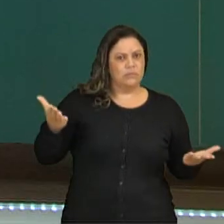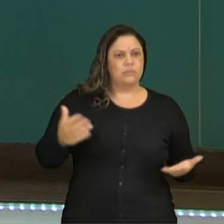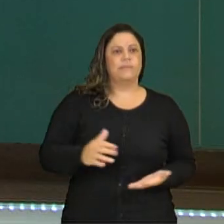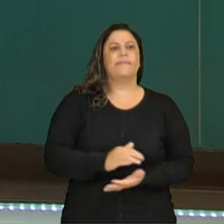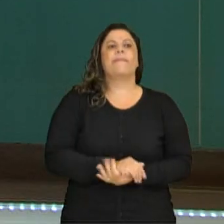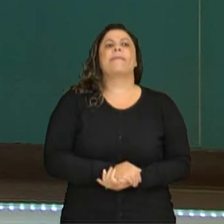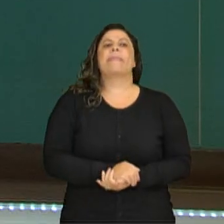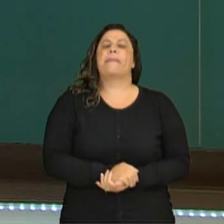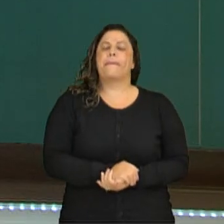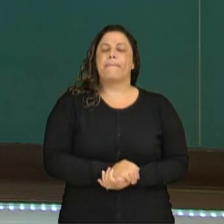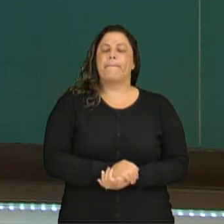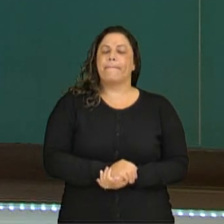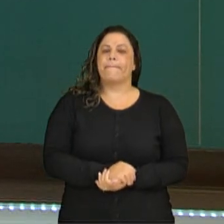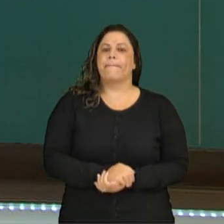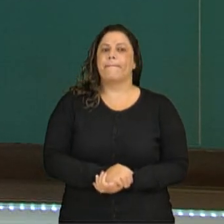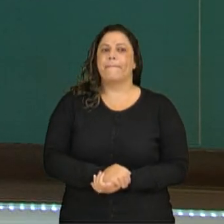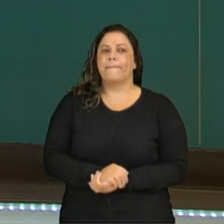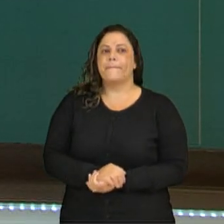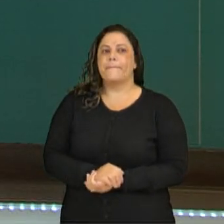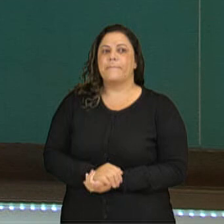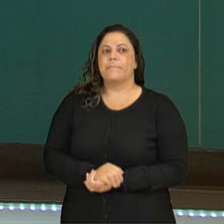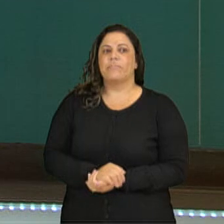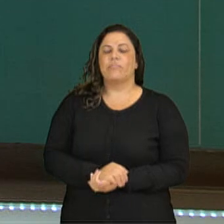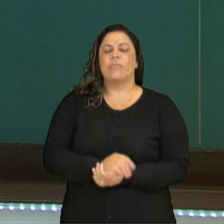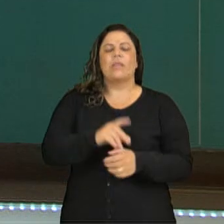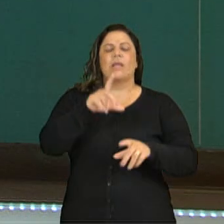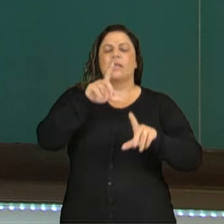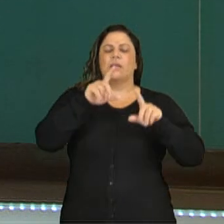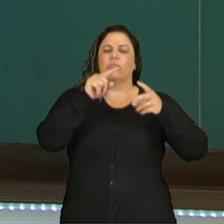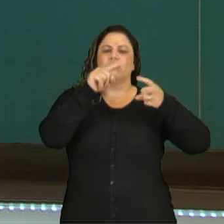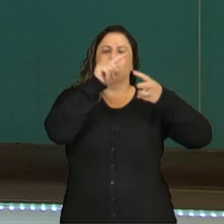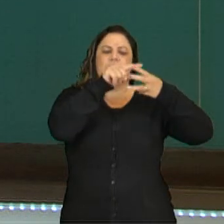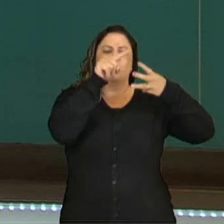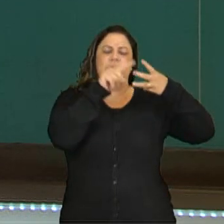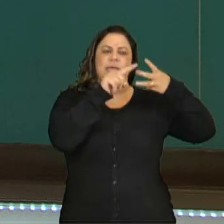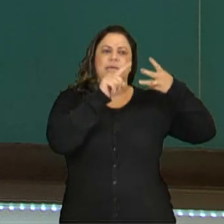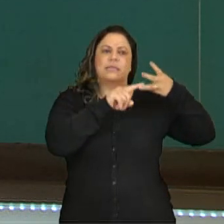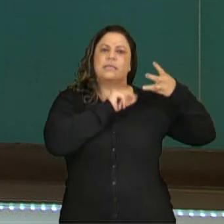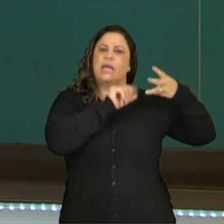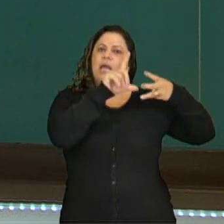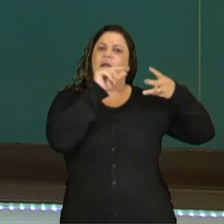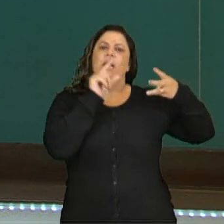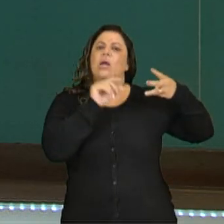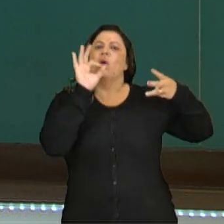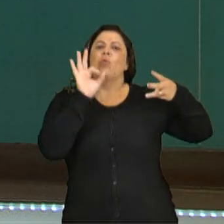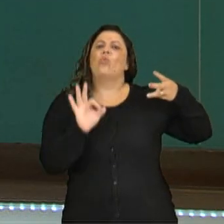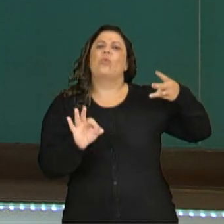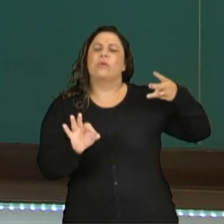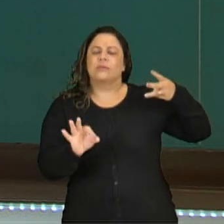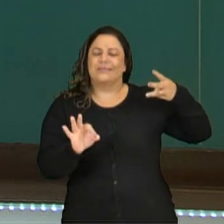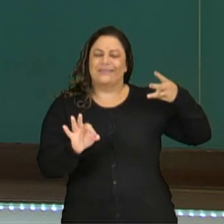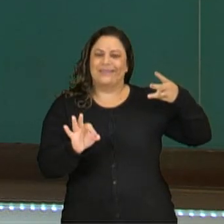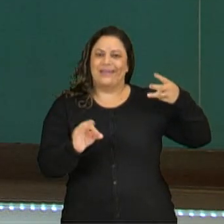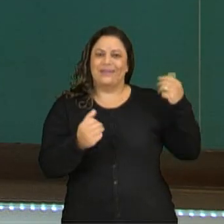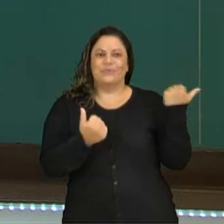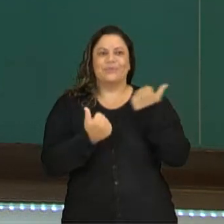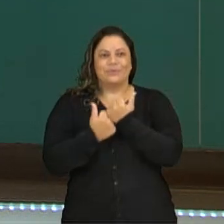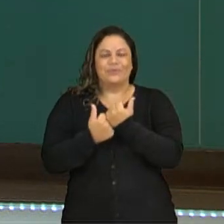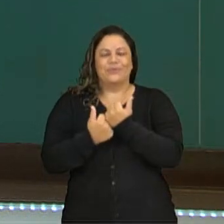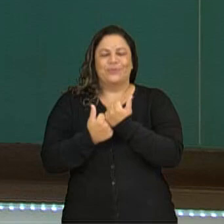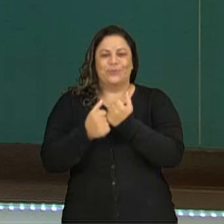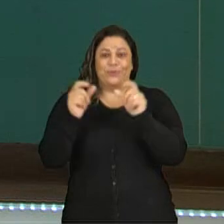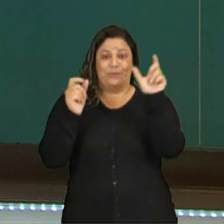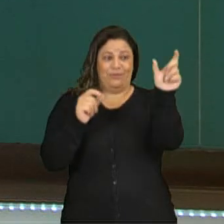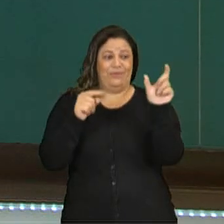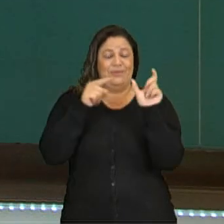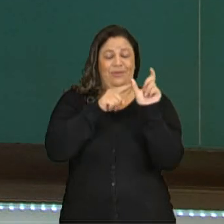olhada? Então, dentre as alternativas abaixo, qual seria a mais indicada para substituir o termo telefone celular, que